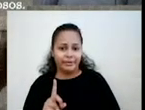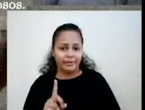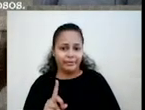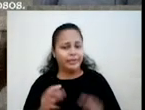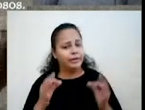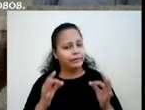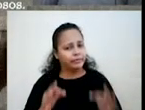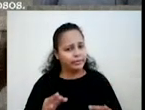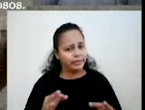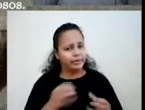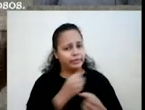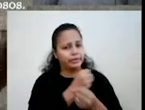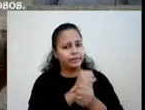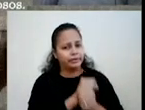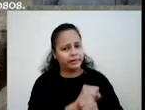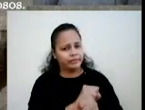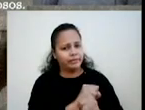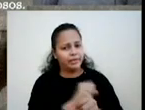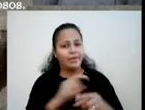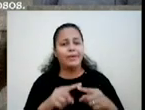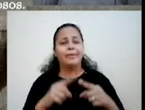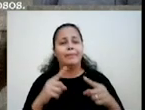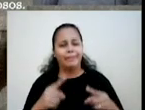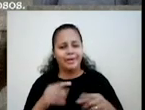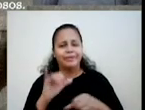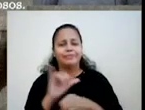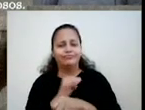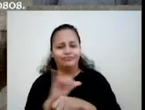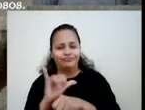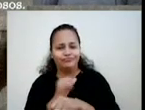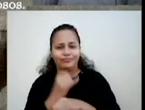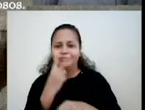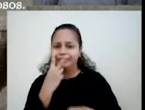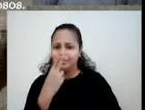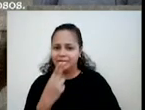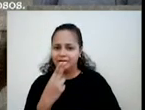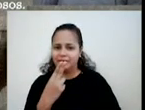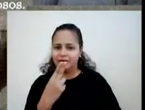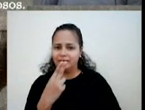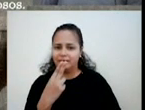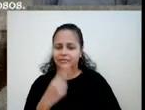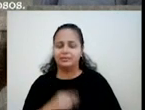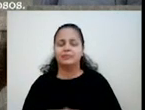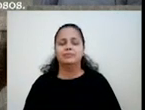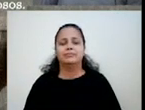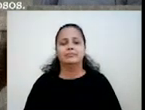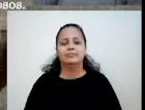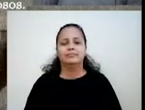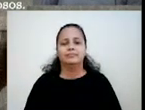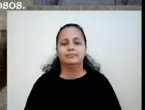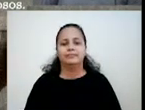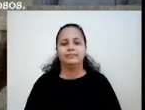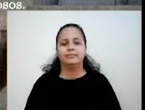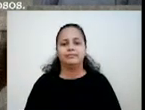legal a escravidão, eles utilizavam estratégias parecidas, né, com esses